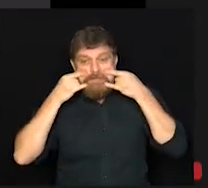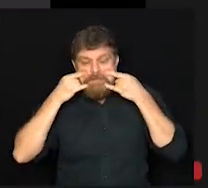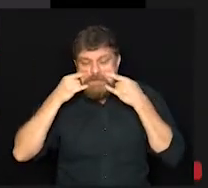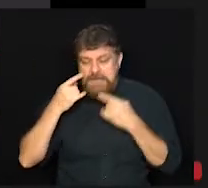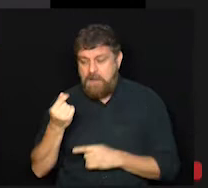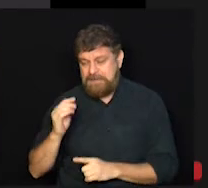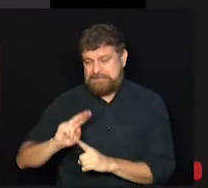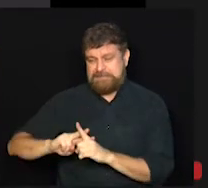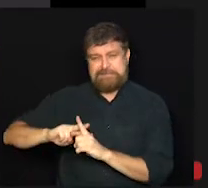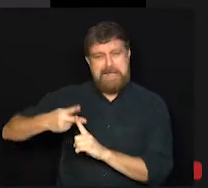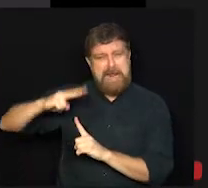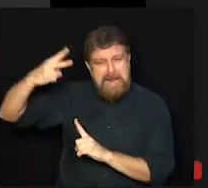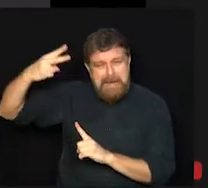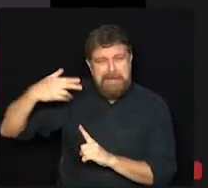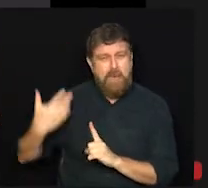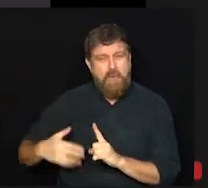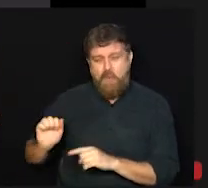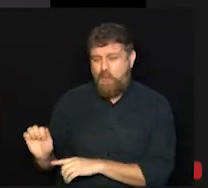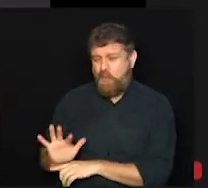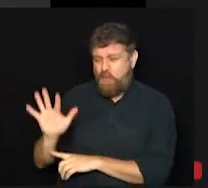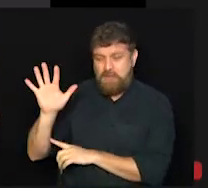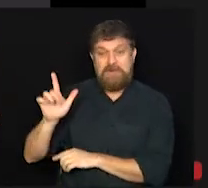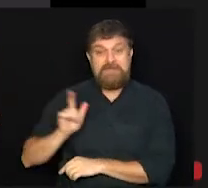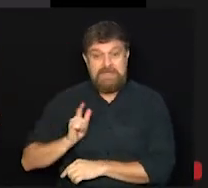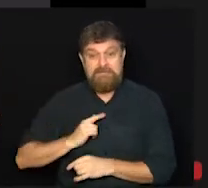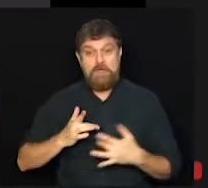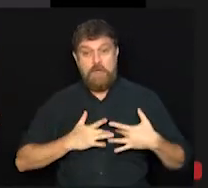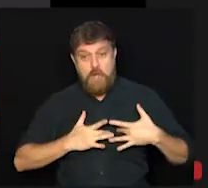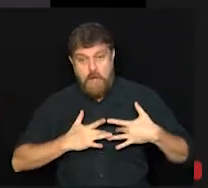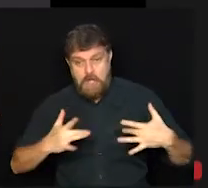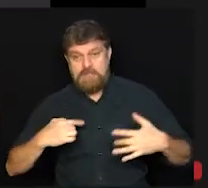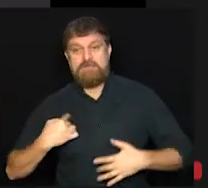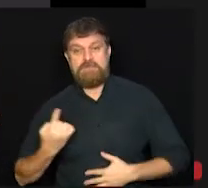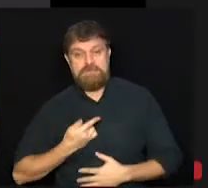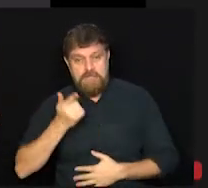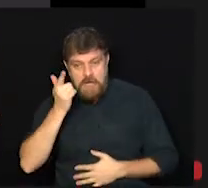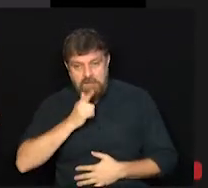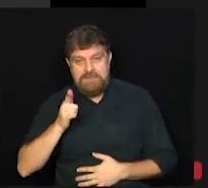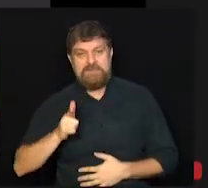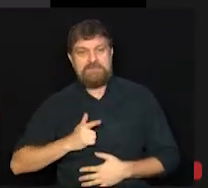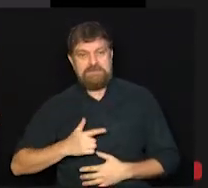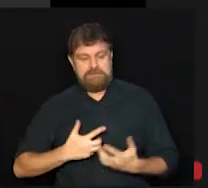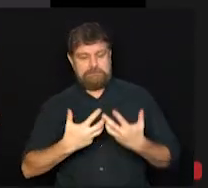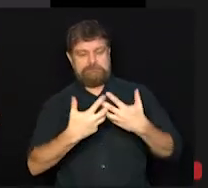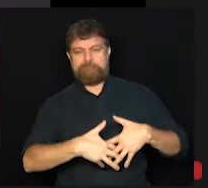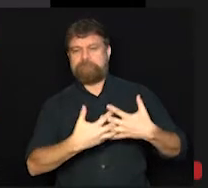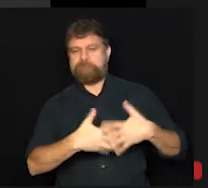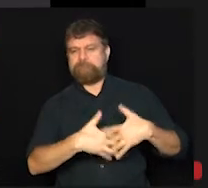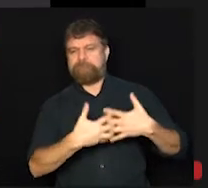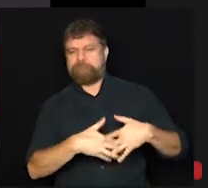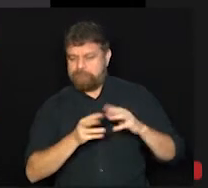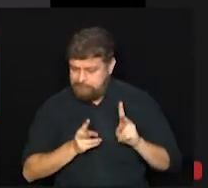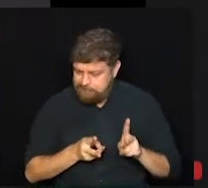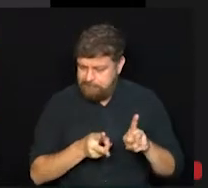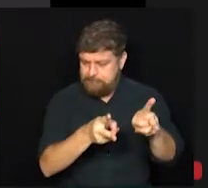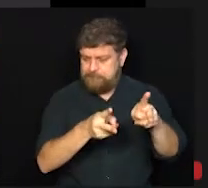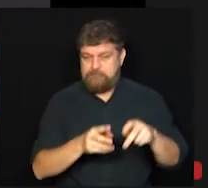assim sucessivamente. Através de doações, a gente conseguiu manter as coisas acontecendo.